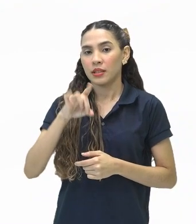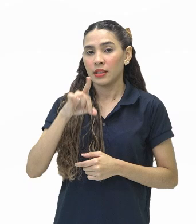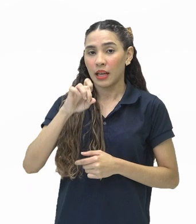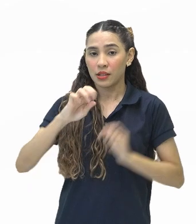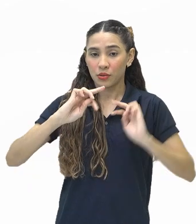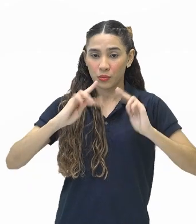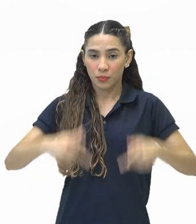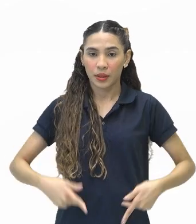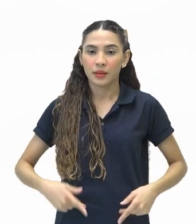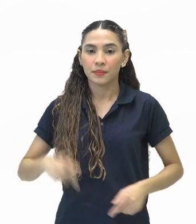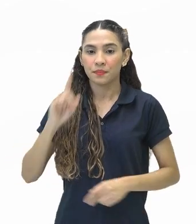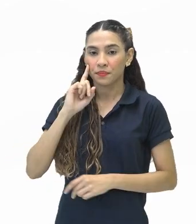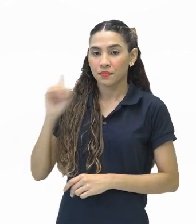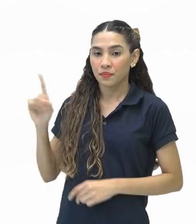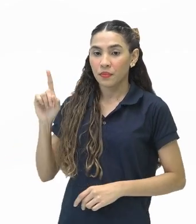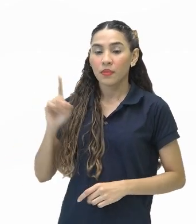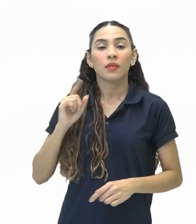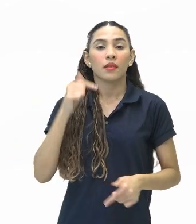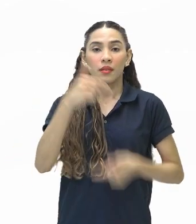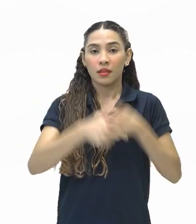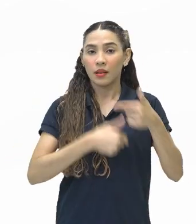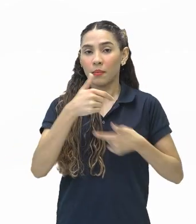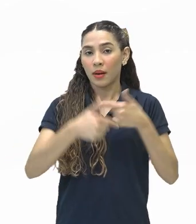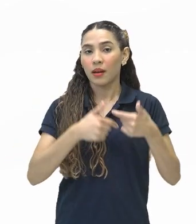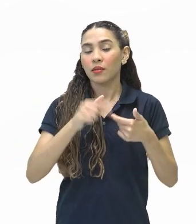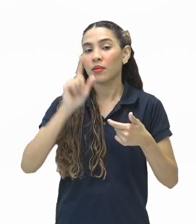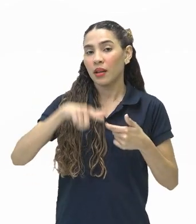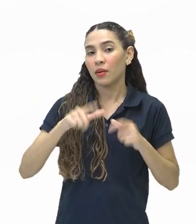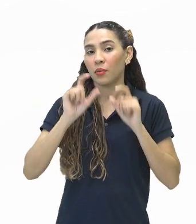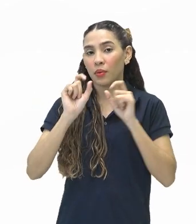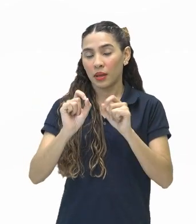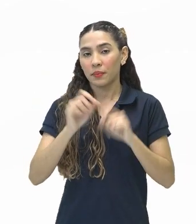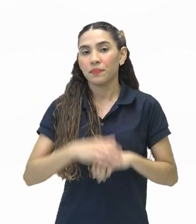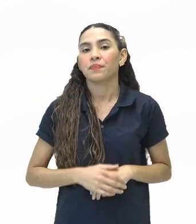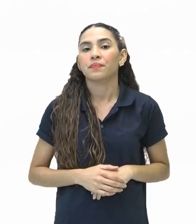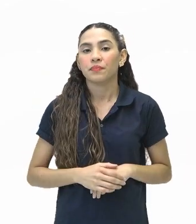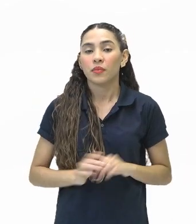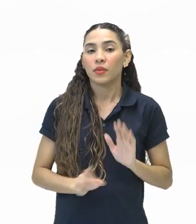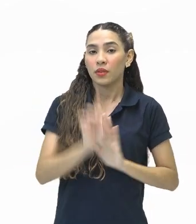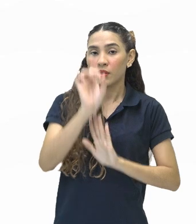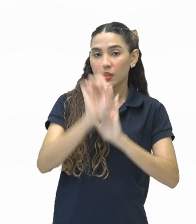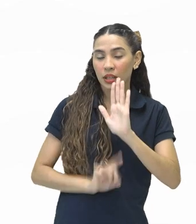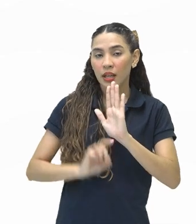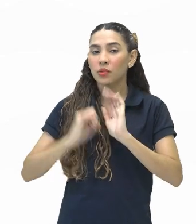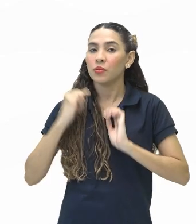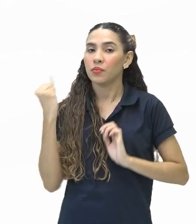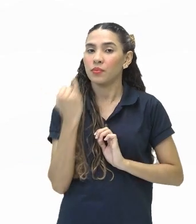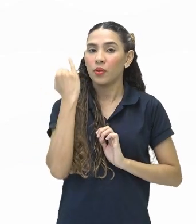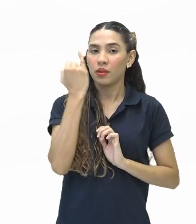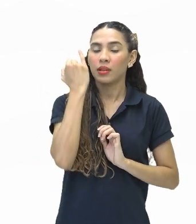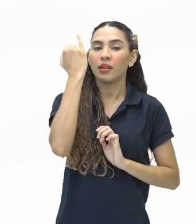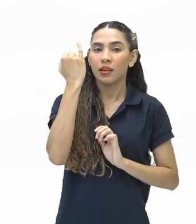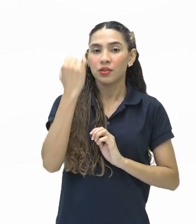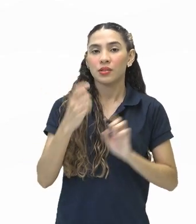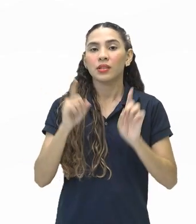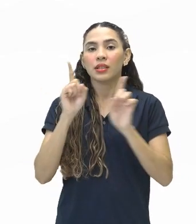olha só. O labor, ele é considerado como um direito fundamental